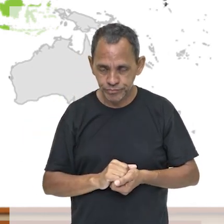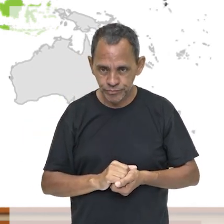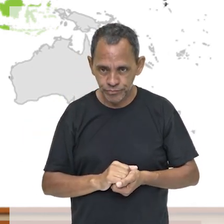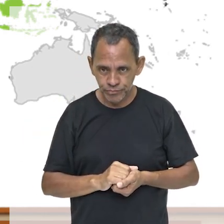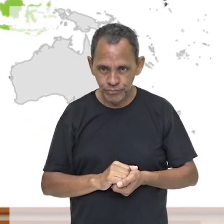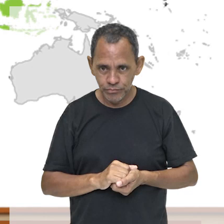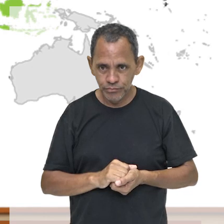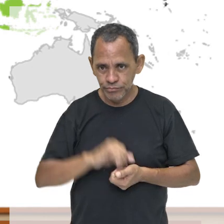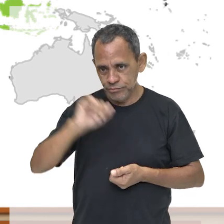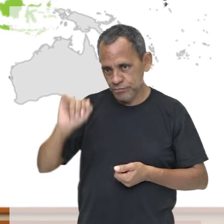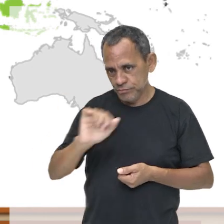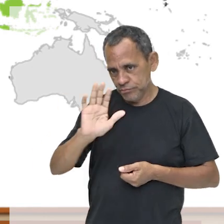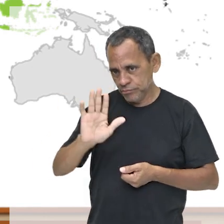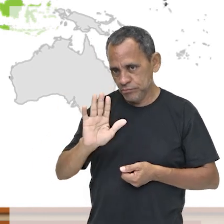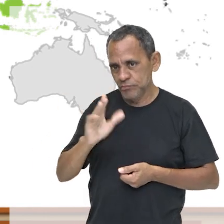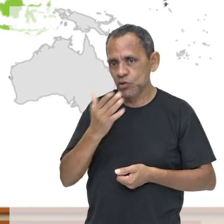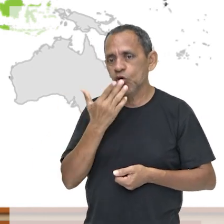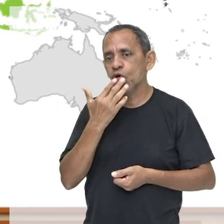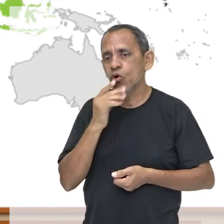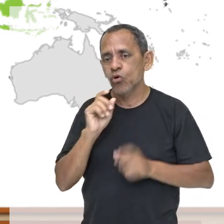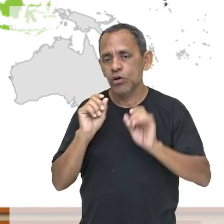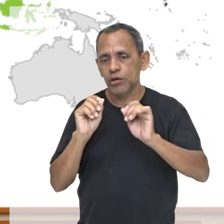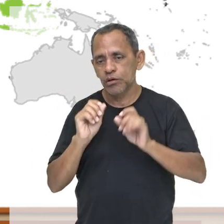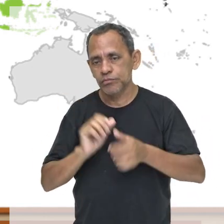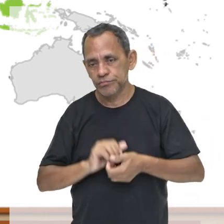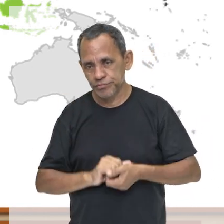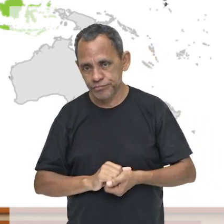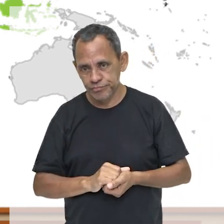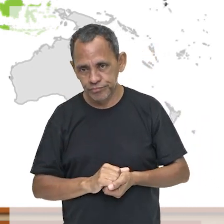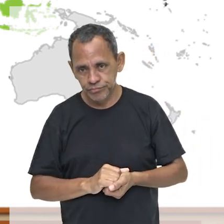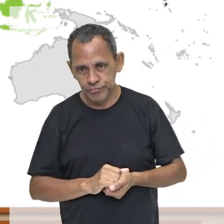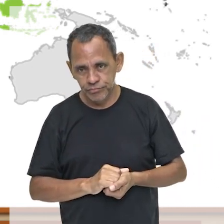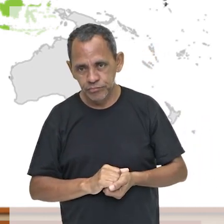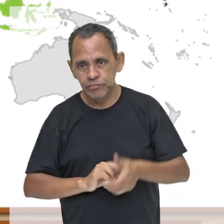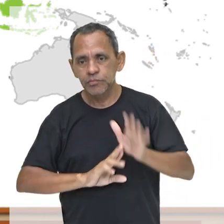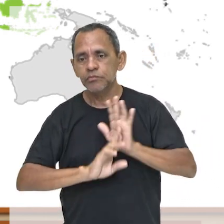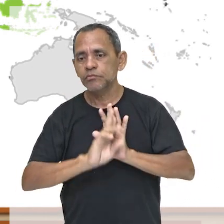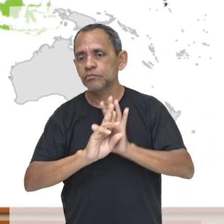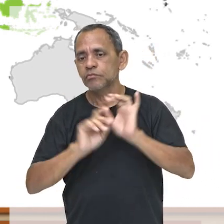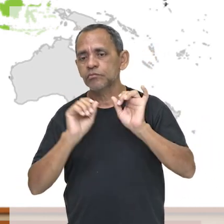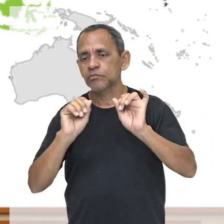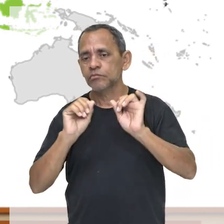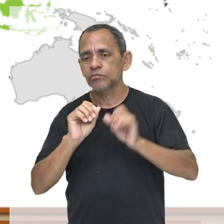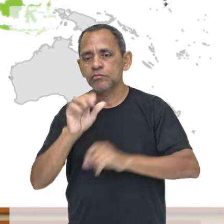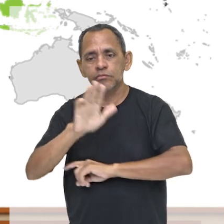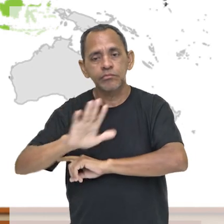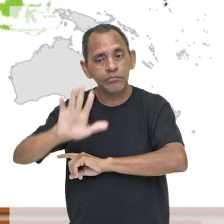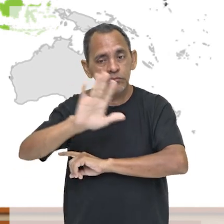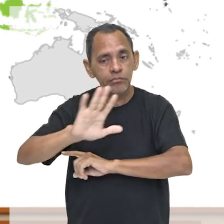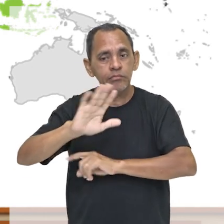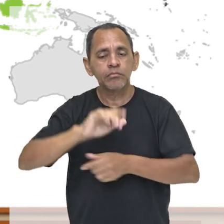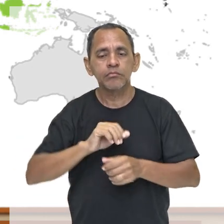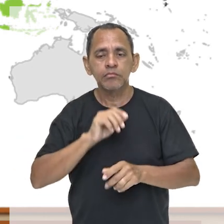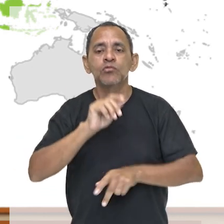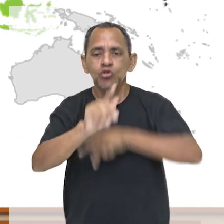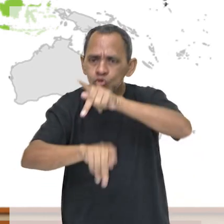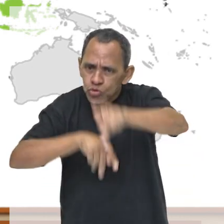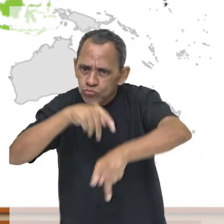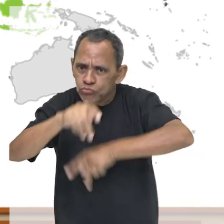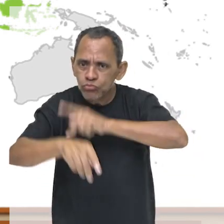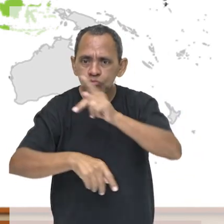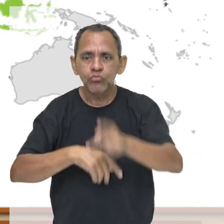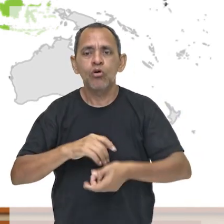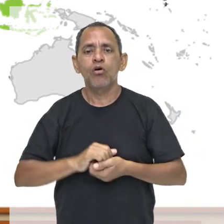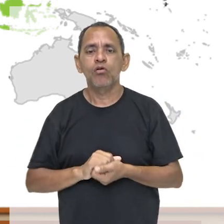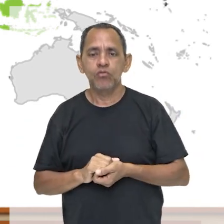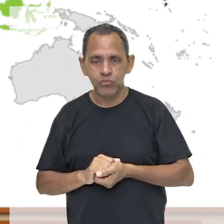essa imagem, né, que a produtora preparou, ela representa ali a região das civilizações